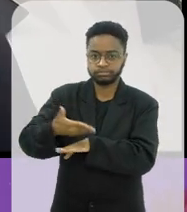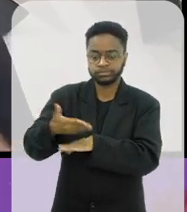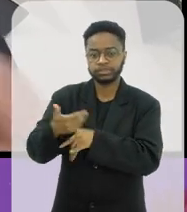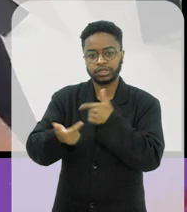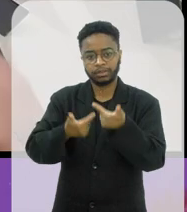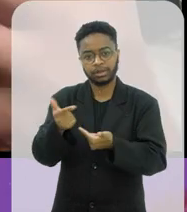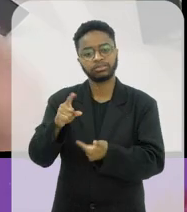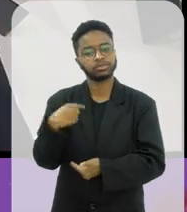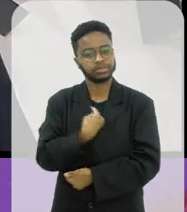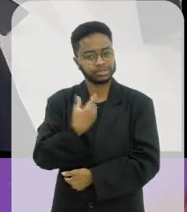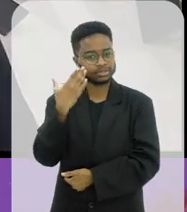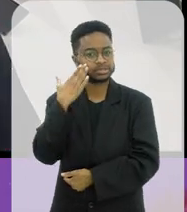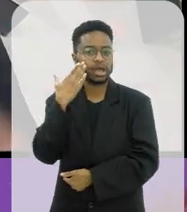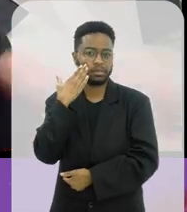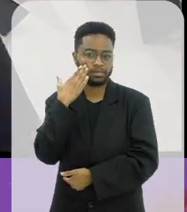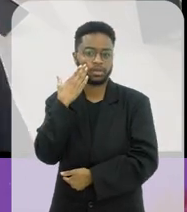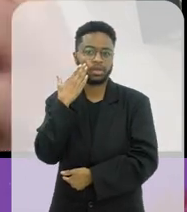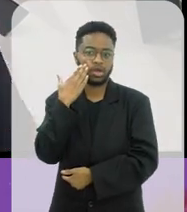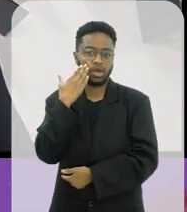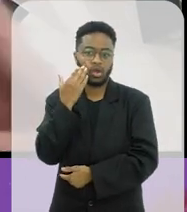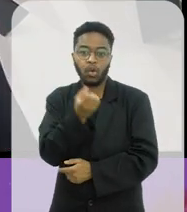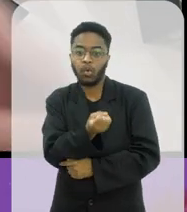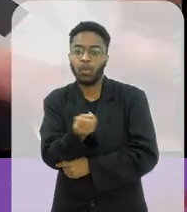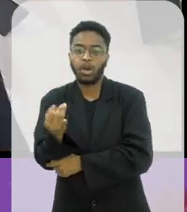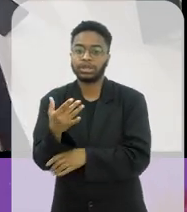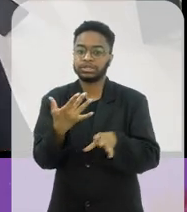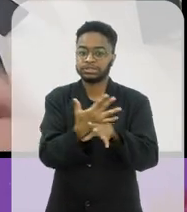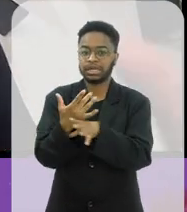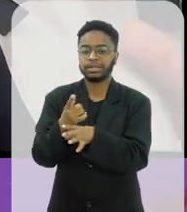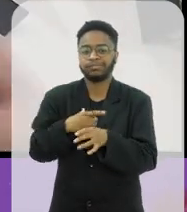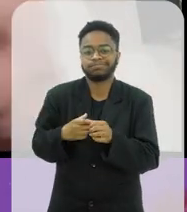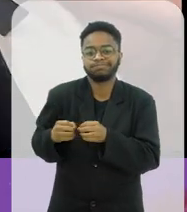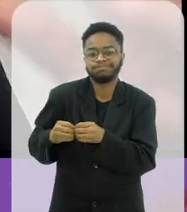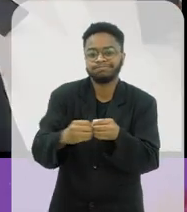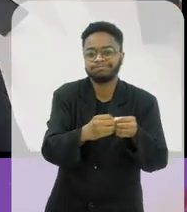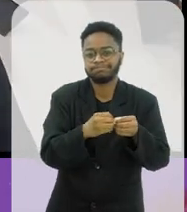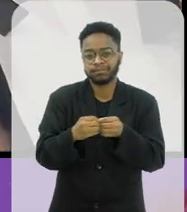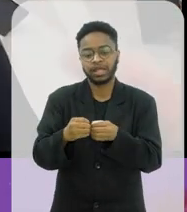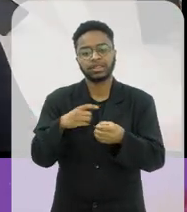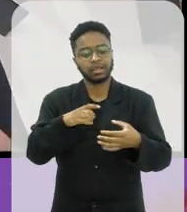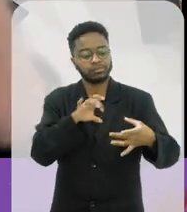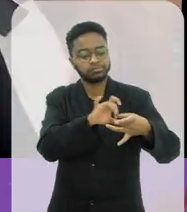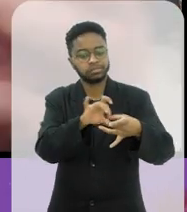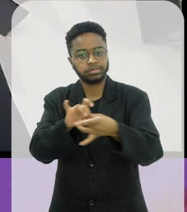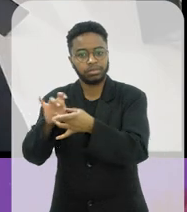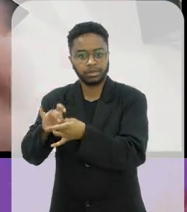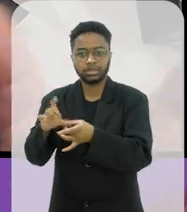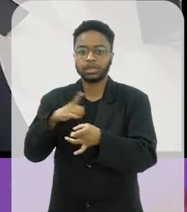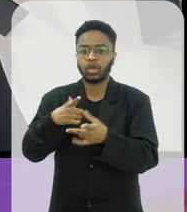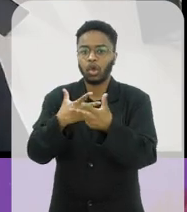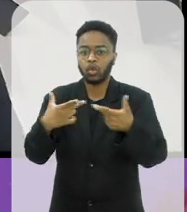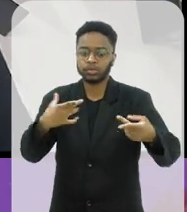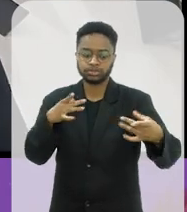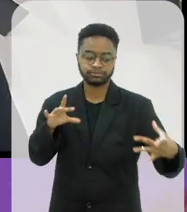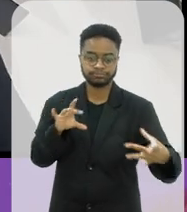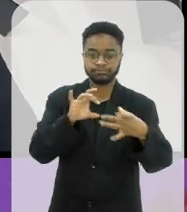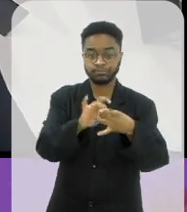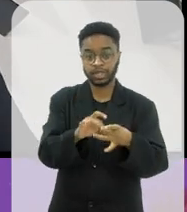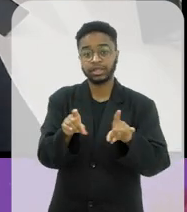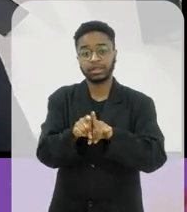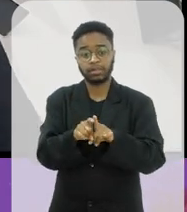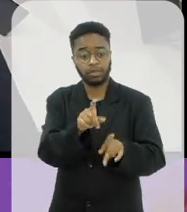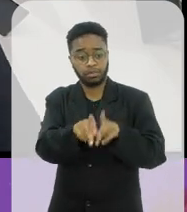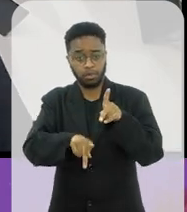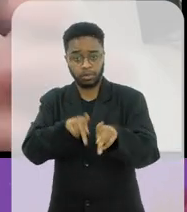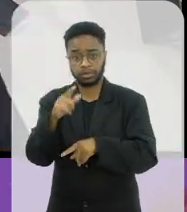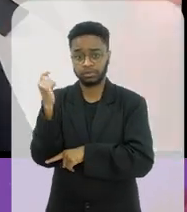a proporcionalidade, os municípios são muito próximos, tem ligações, tem coisas diretas, e o gaúcho